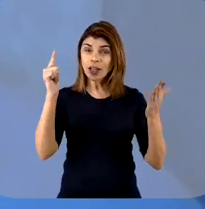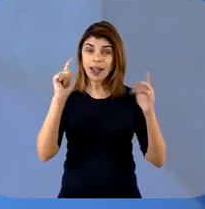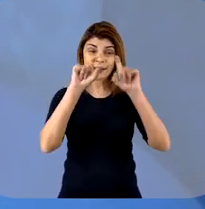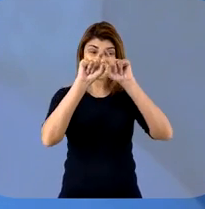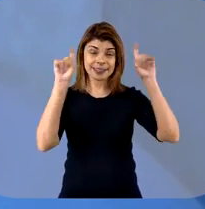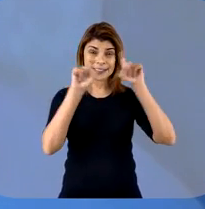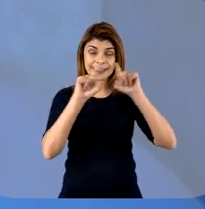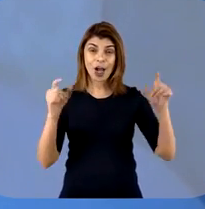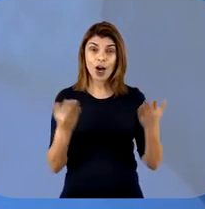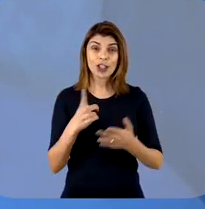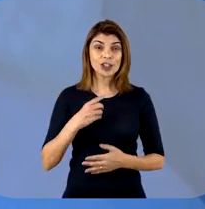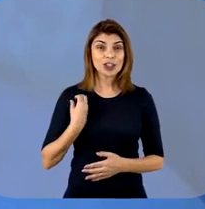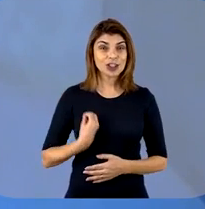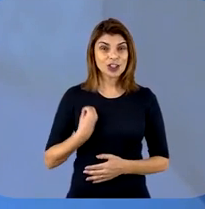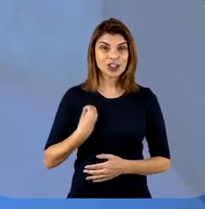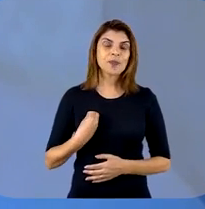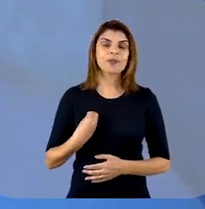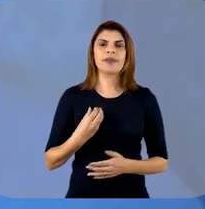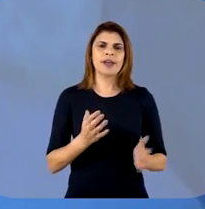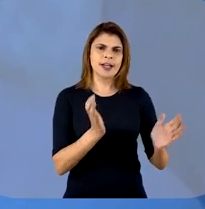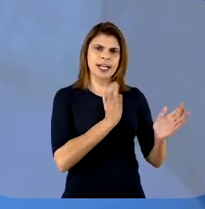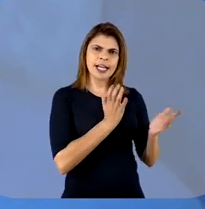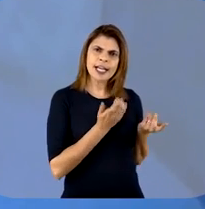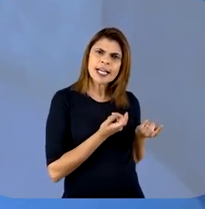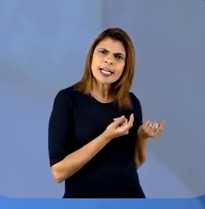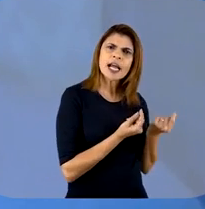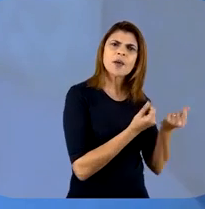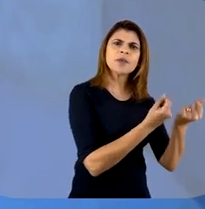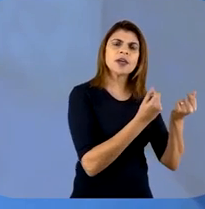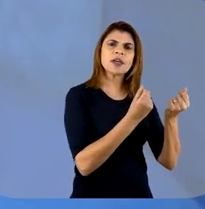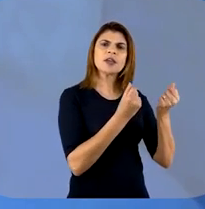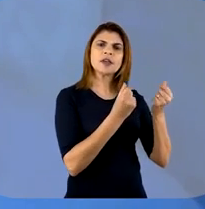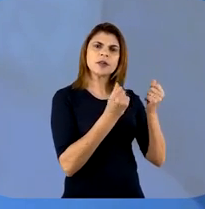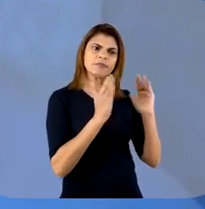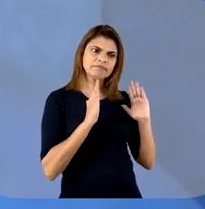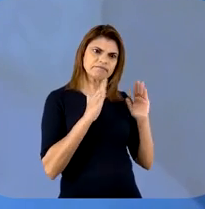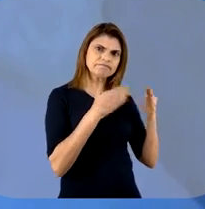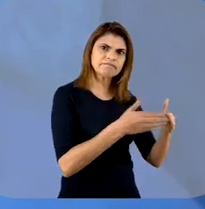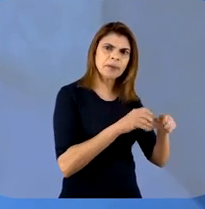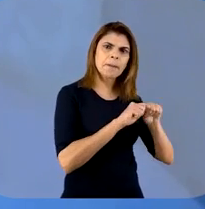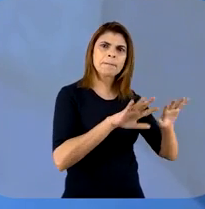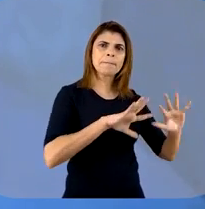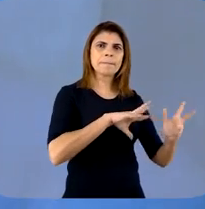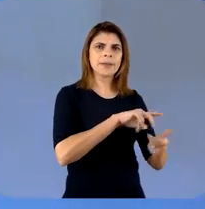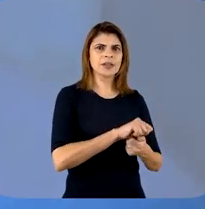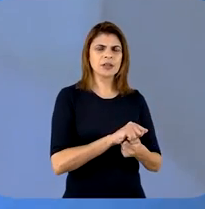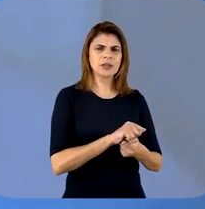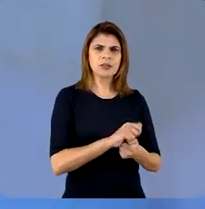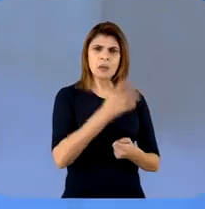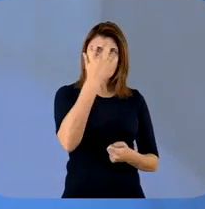o seguinte: a riqueza no Brasil se concentrou desde a pandemia. Nós aumentamos o número de ricos no